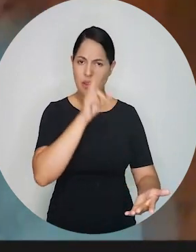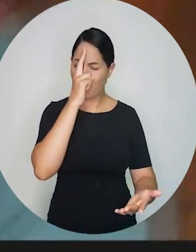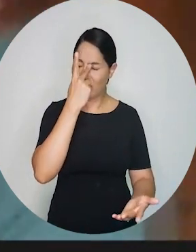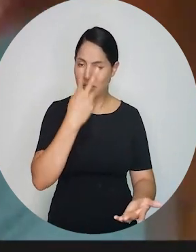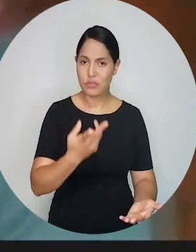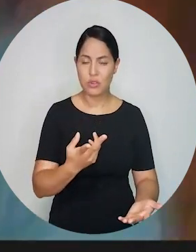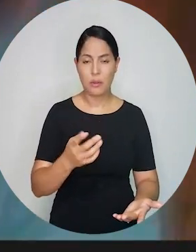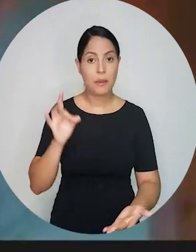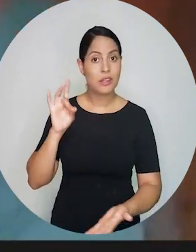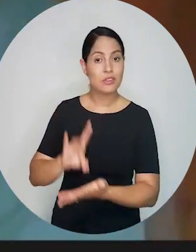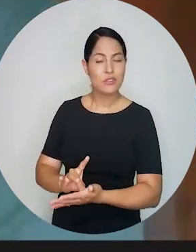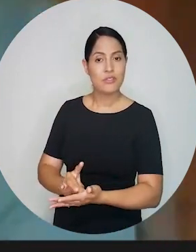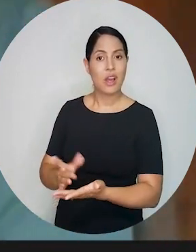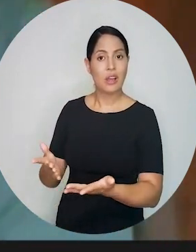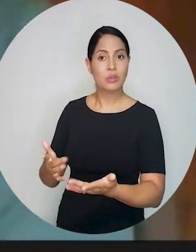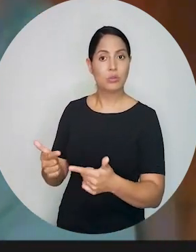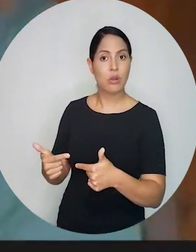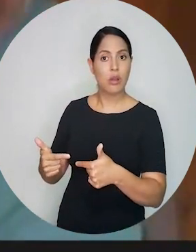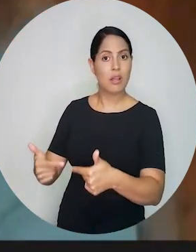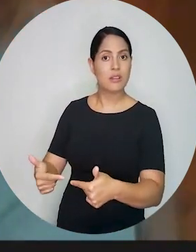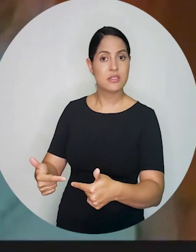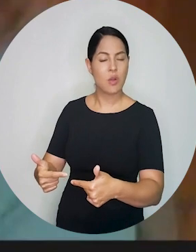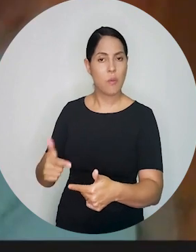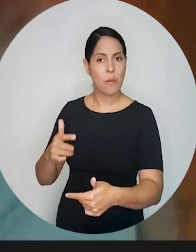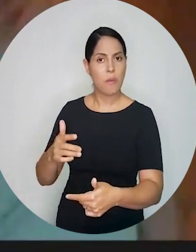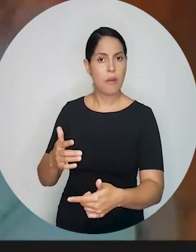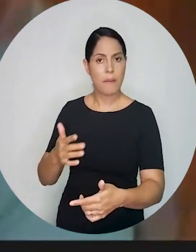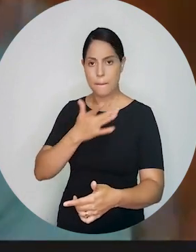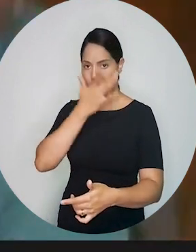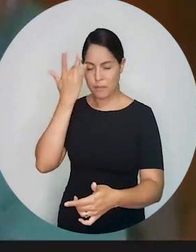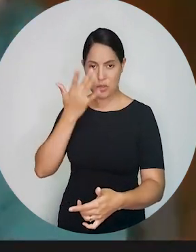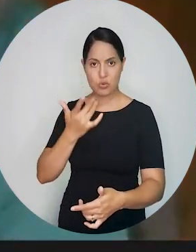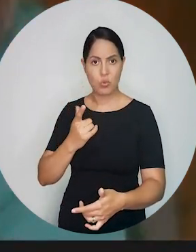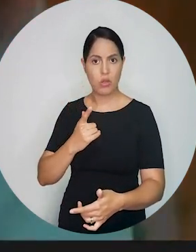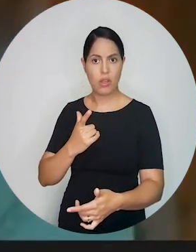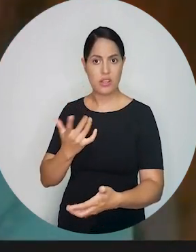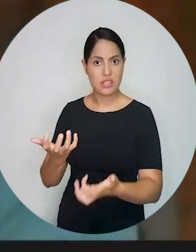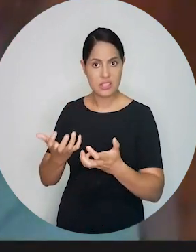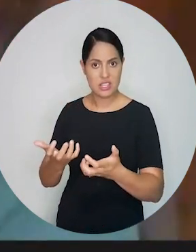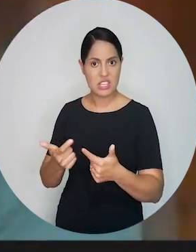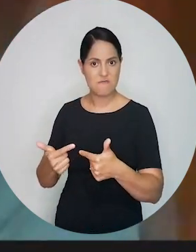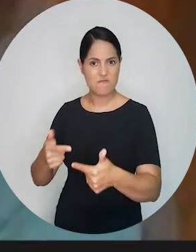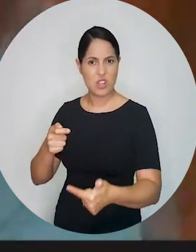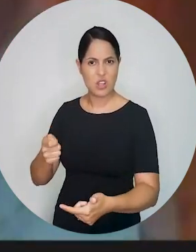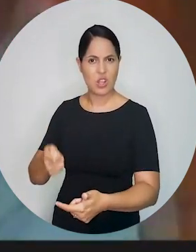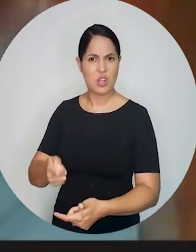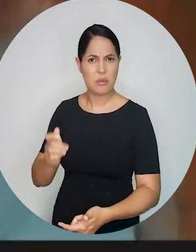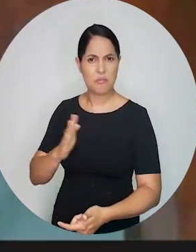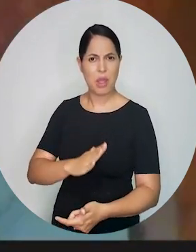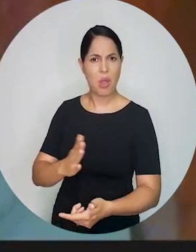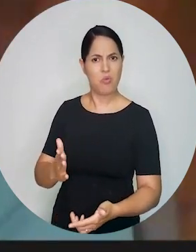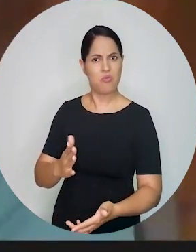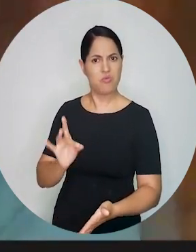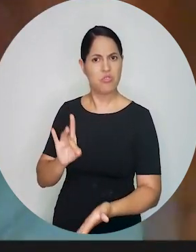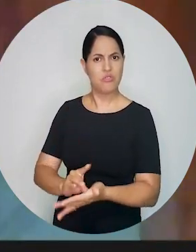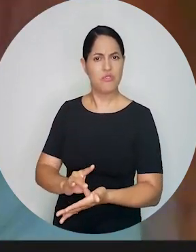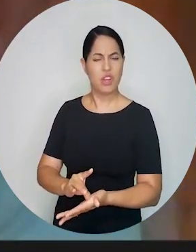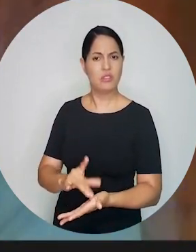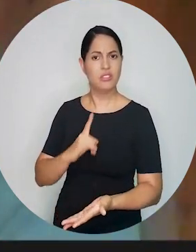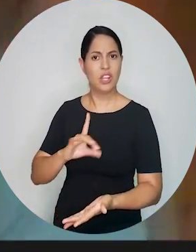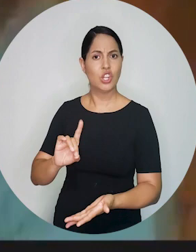pune erros, equívocos e não apenas atos ímprobos, efetivamente dotados de má